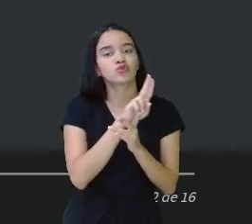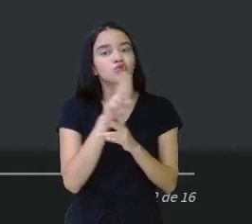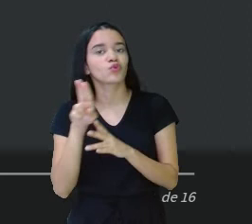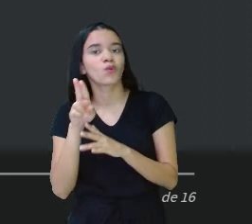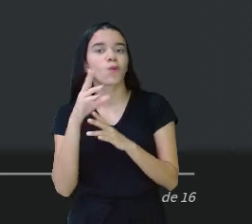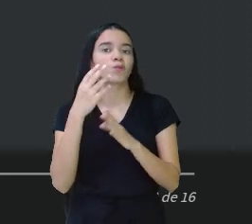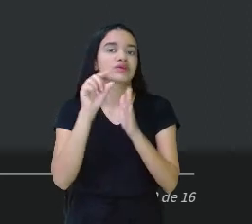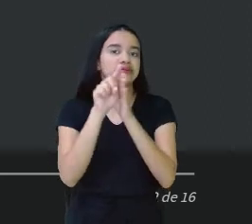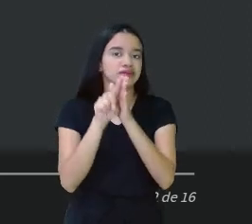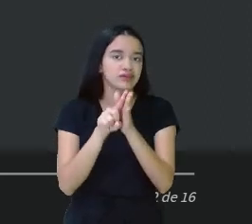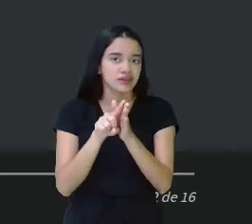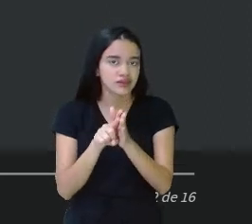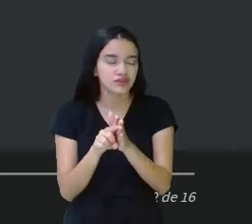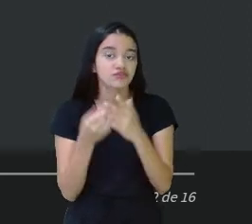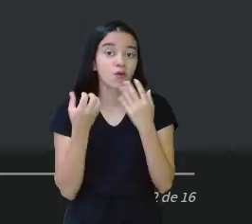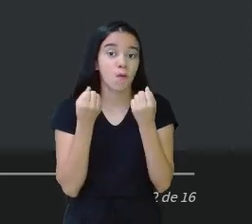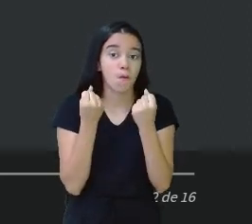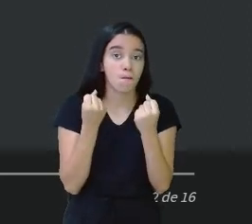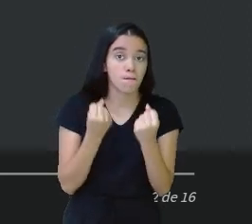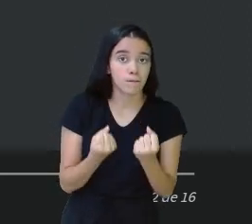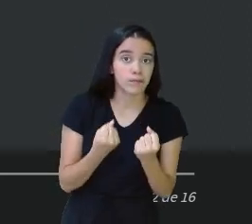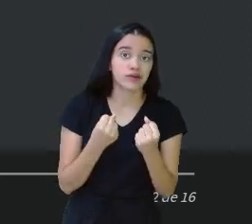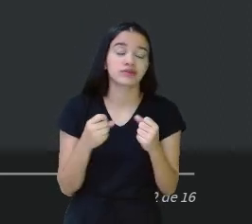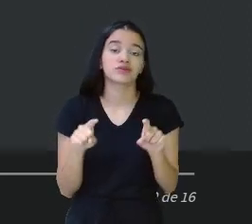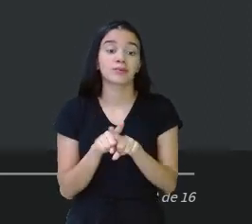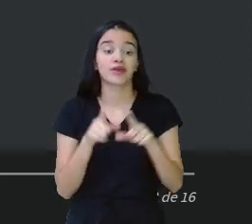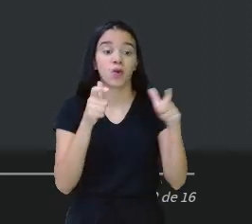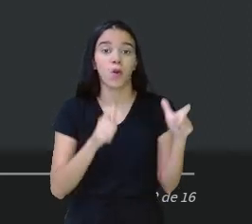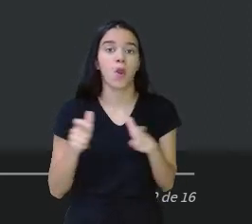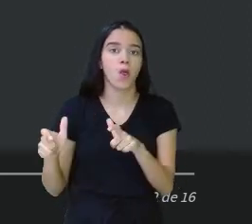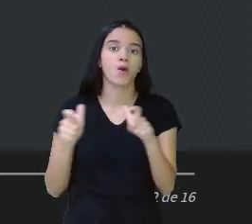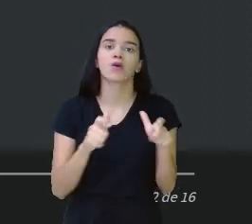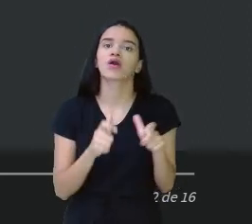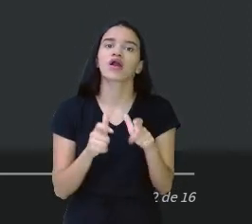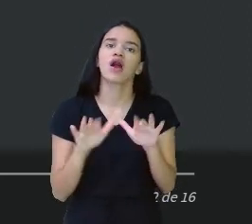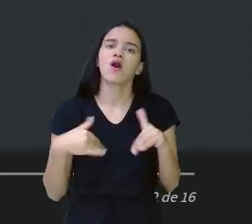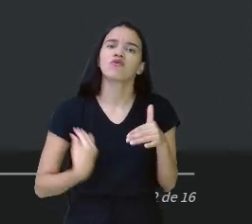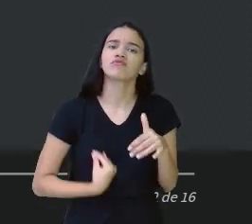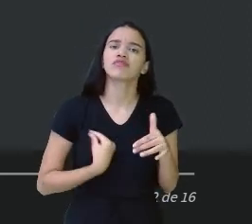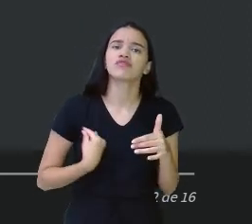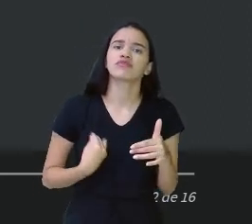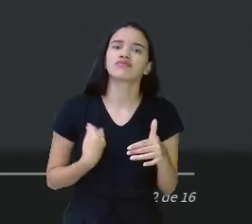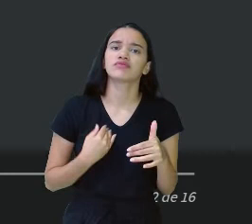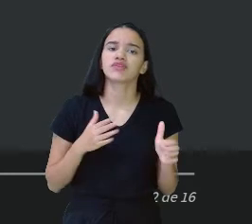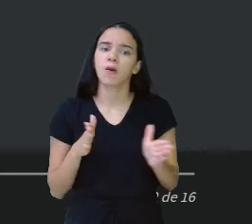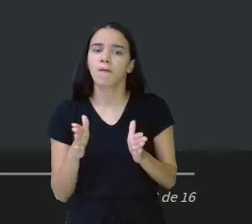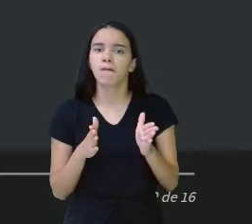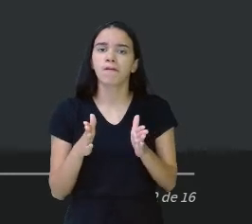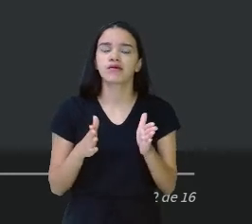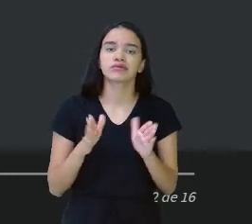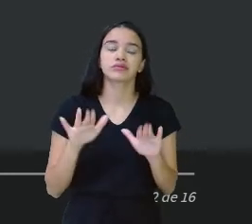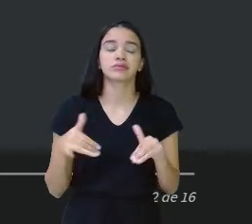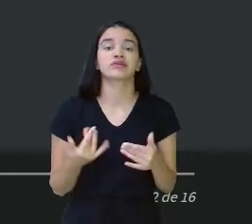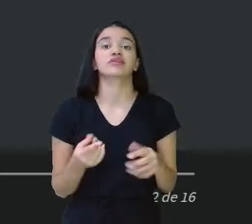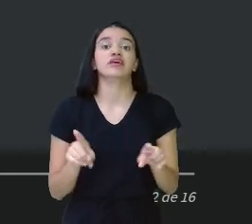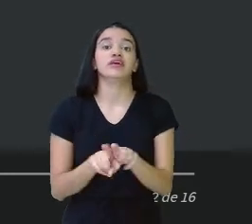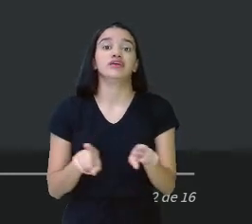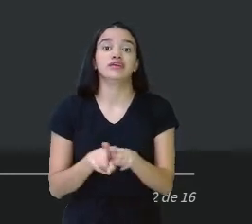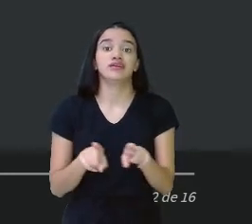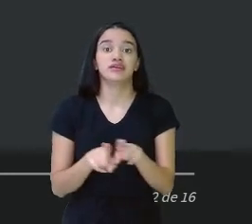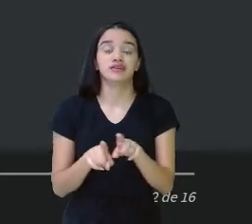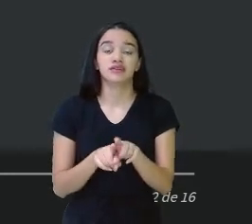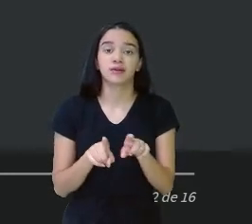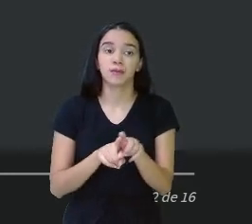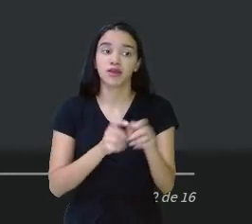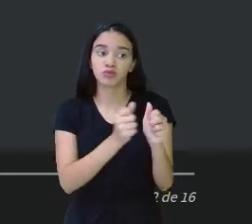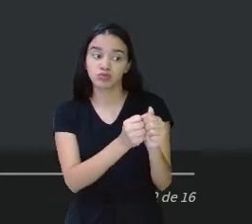científico, o peso, o comprimento, o habitat, a estimativa média de vida e os predadores. E fala